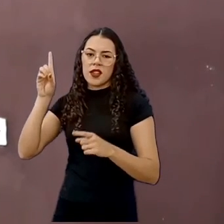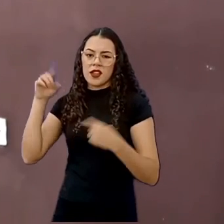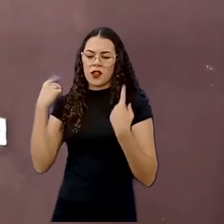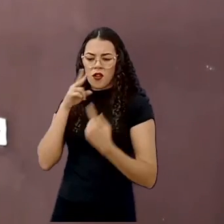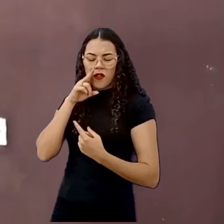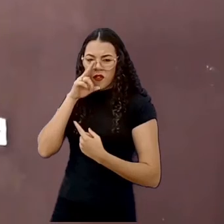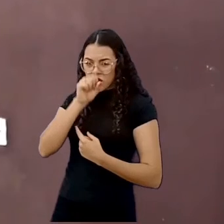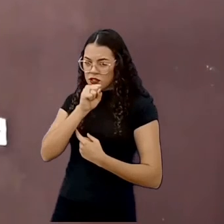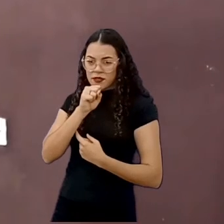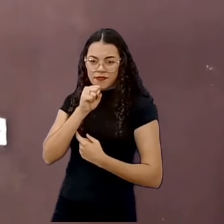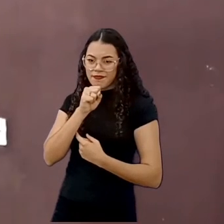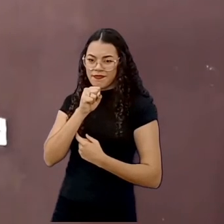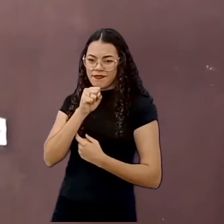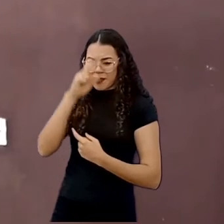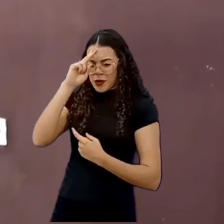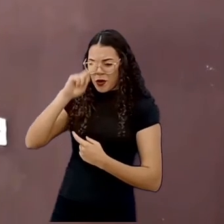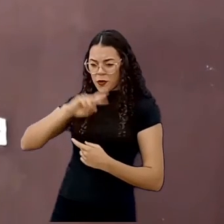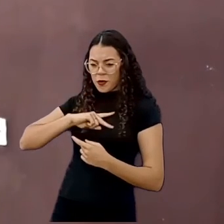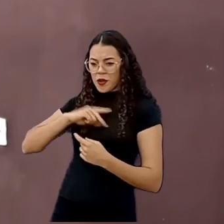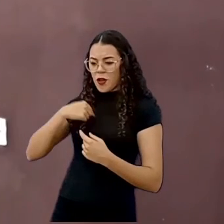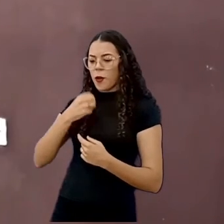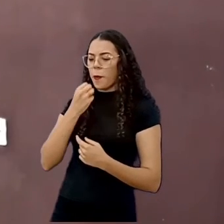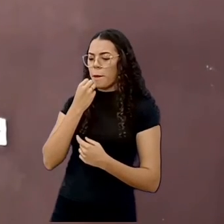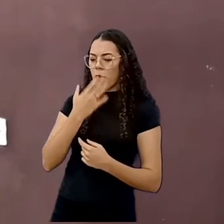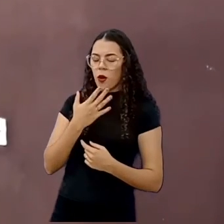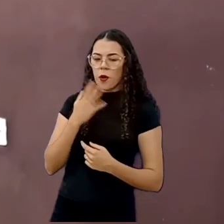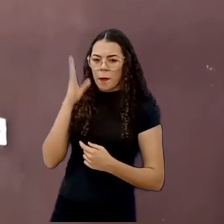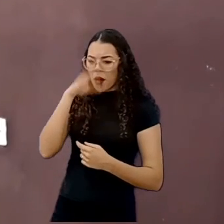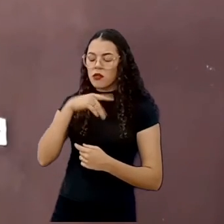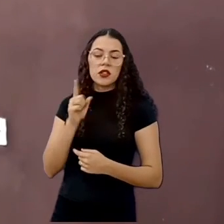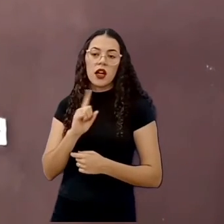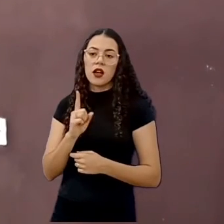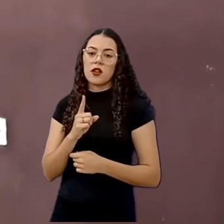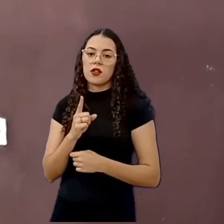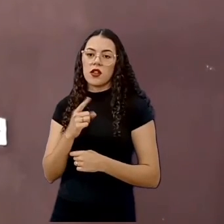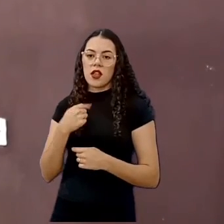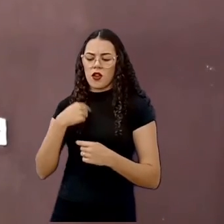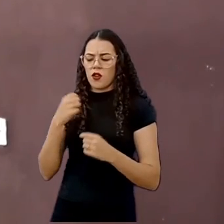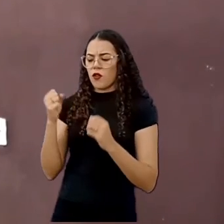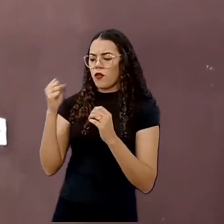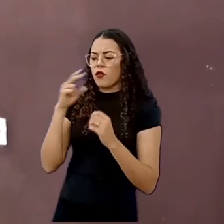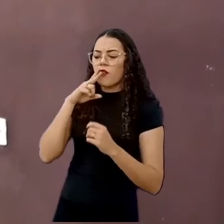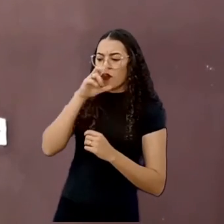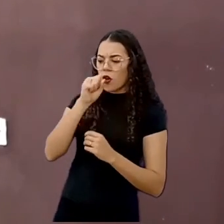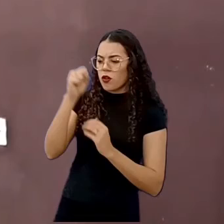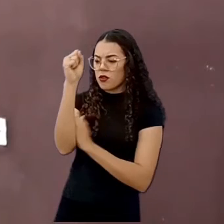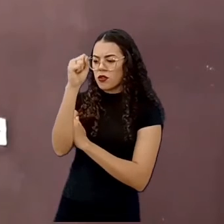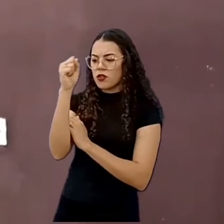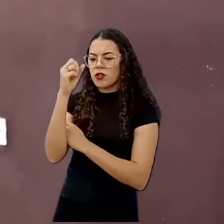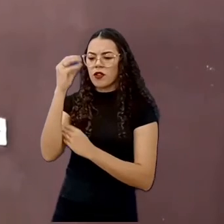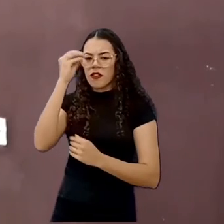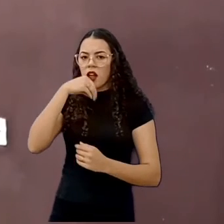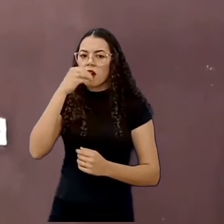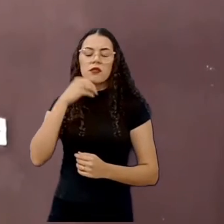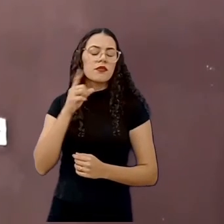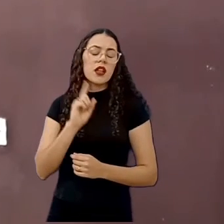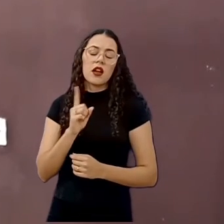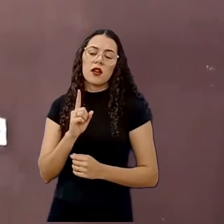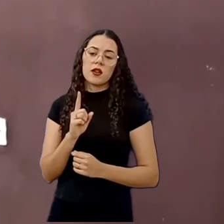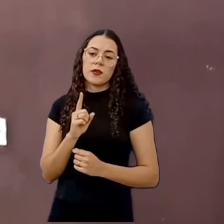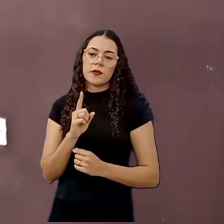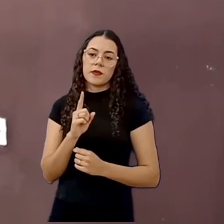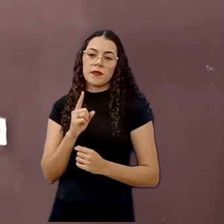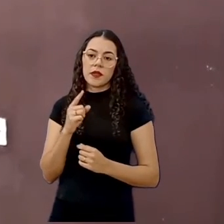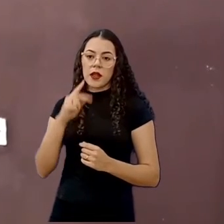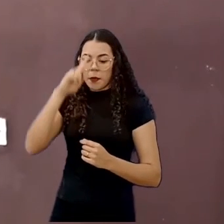força, não é porque eu sou bom demais, eu sou mal demais, não é porque eu sou forte ou porque eu sou fraco. Não, gente, não é